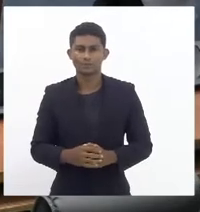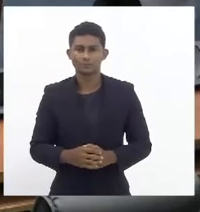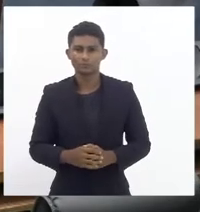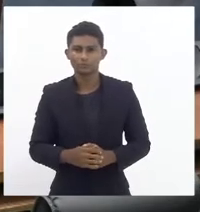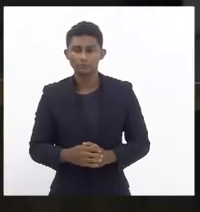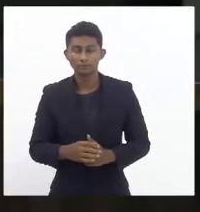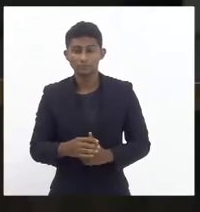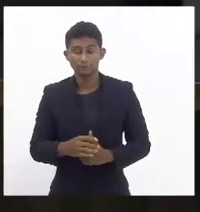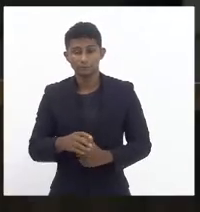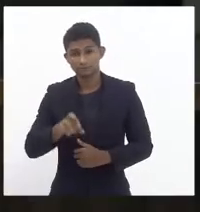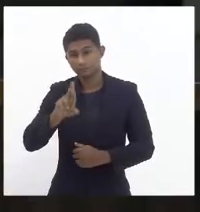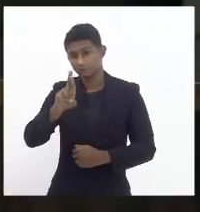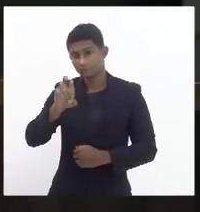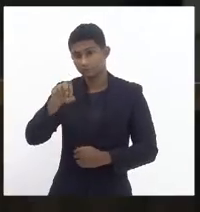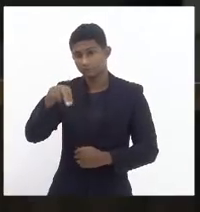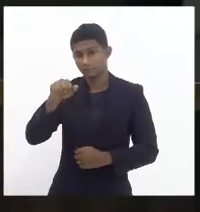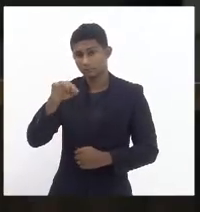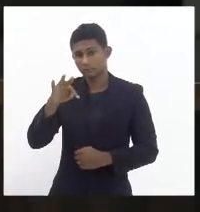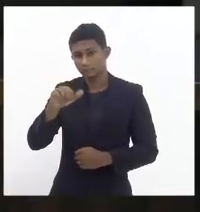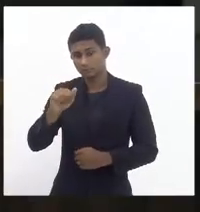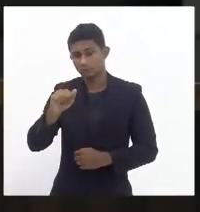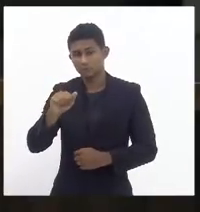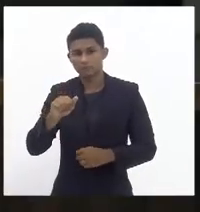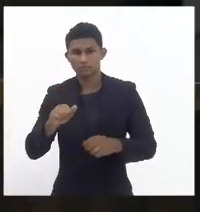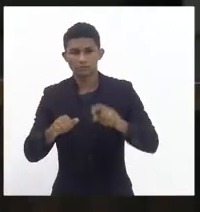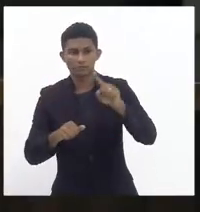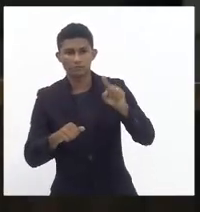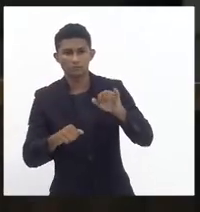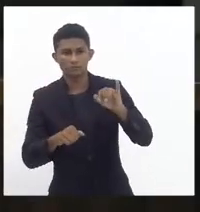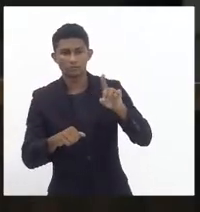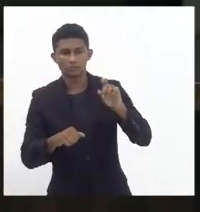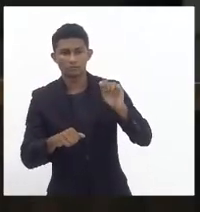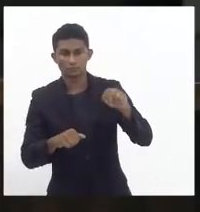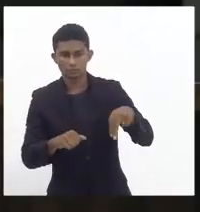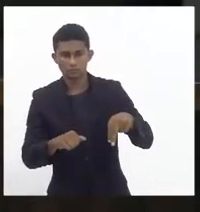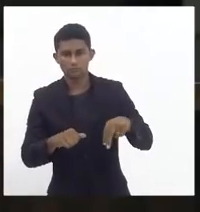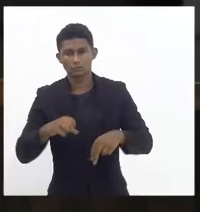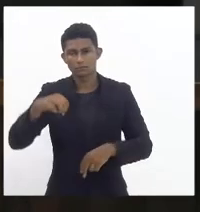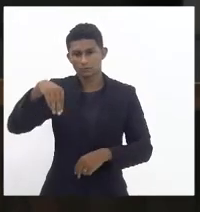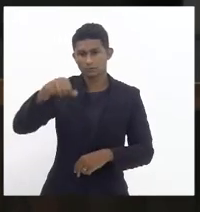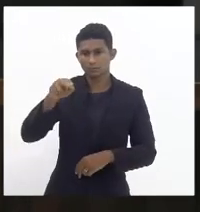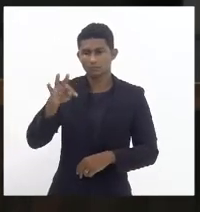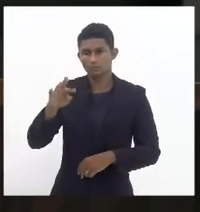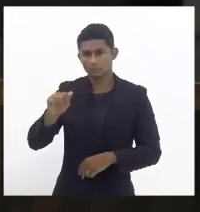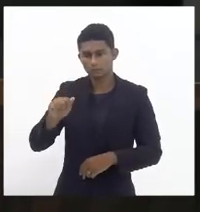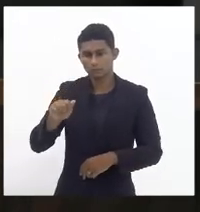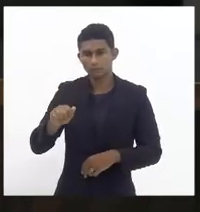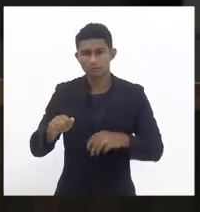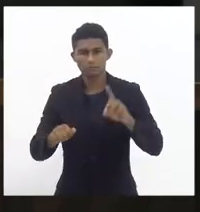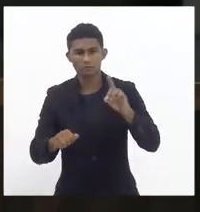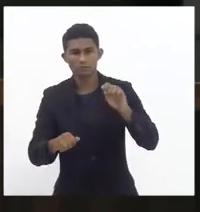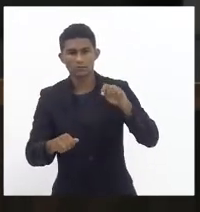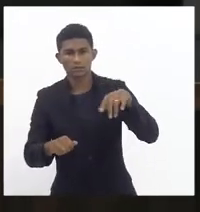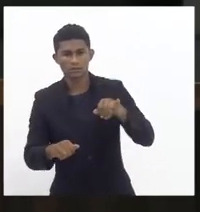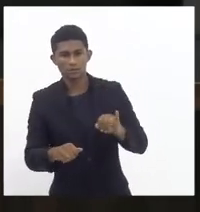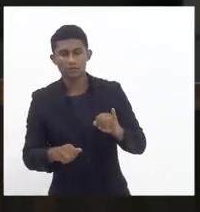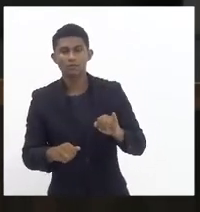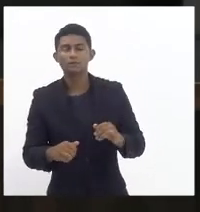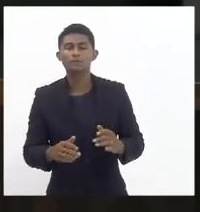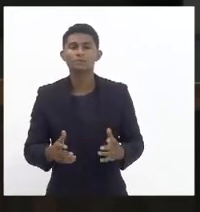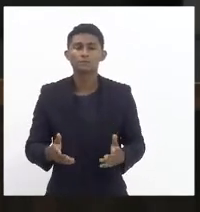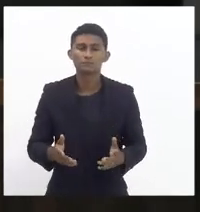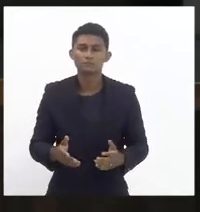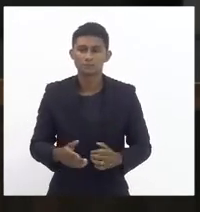Oi Renata Souza zeidan Alana passo tia Ju Martha Rocha Fábio Silva Marcelo Dino Dani Monteiro